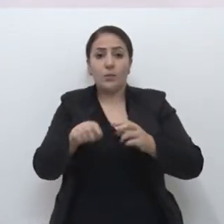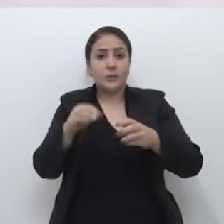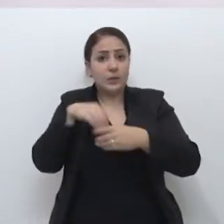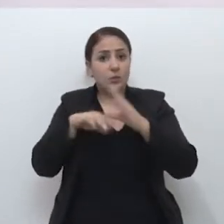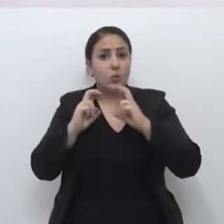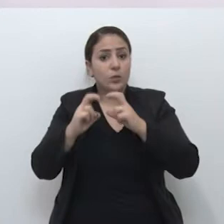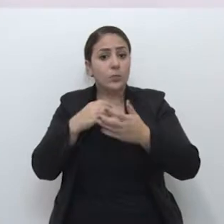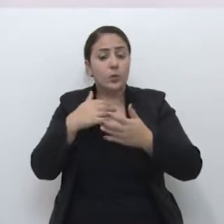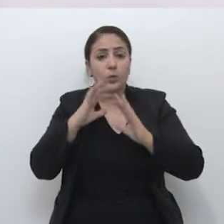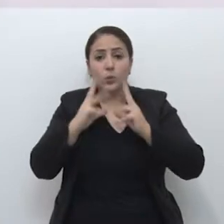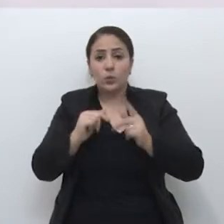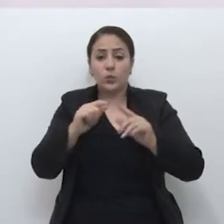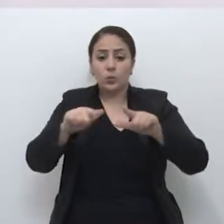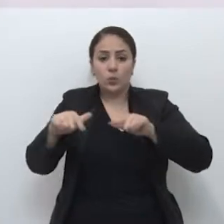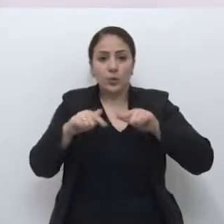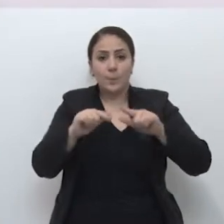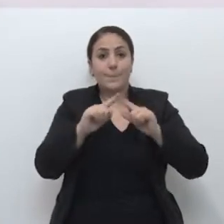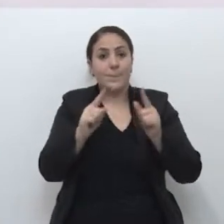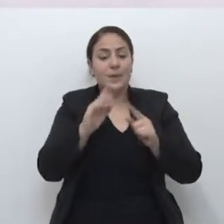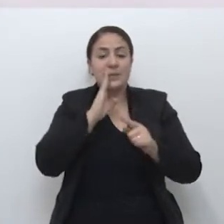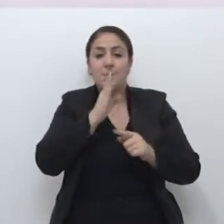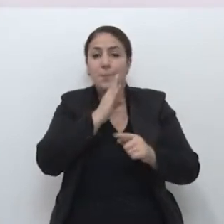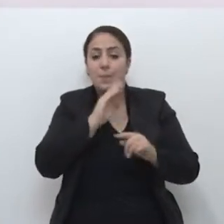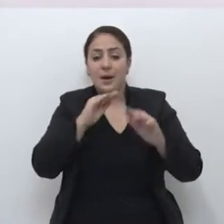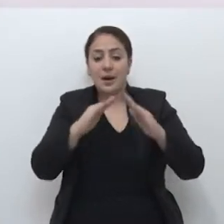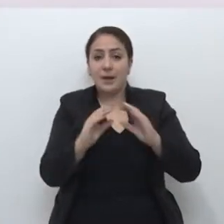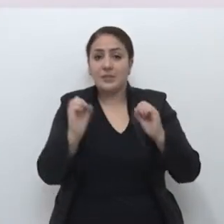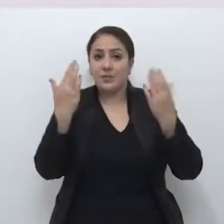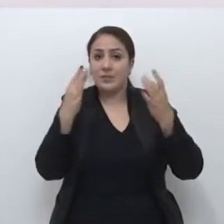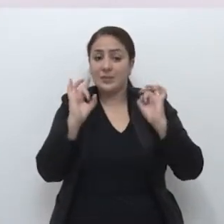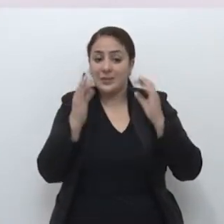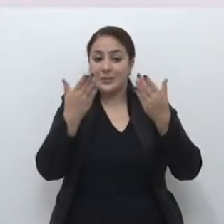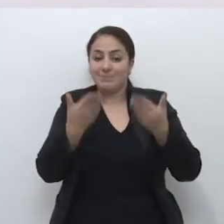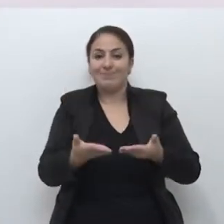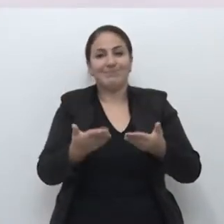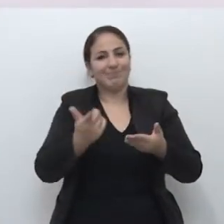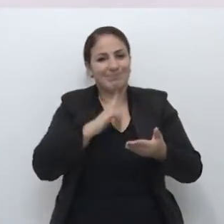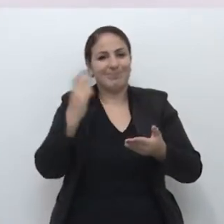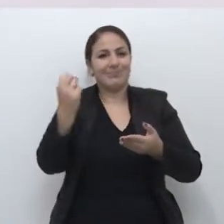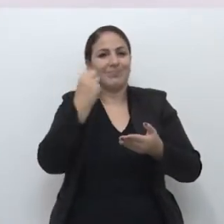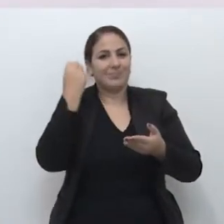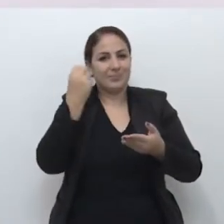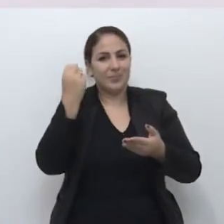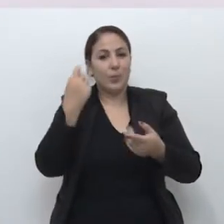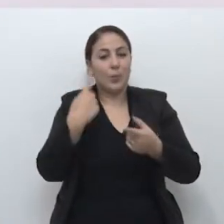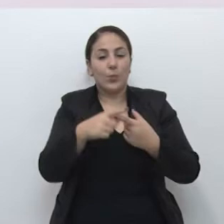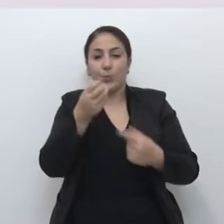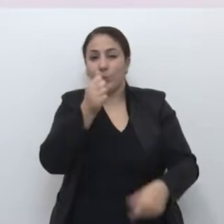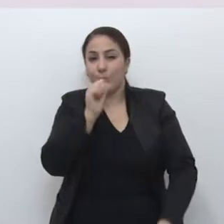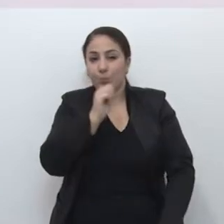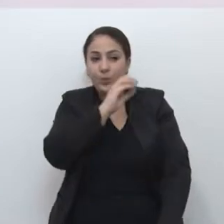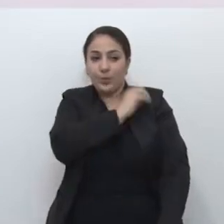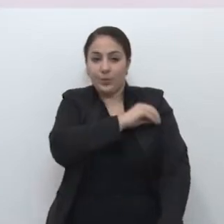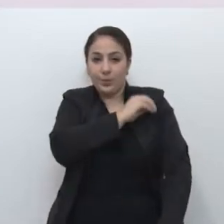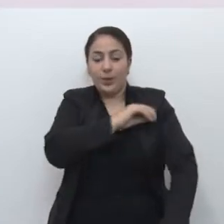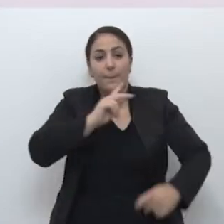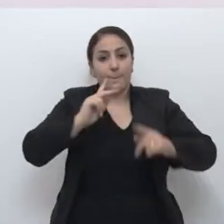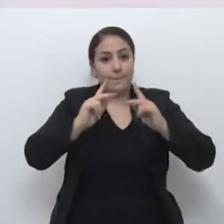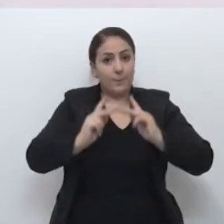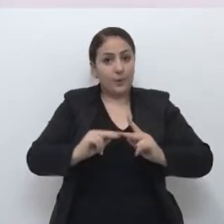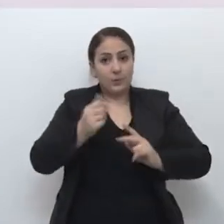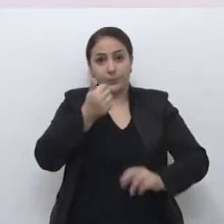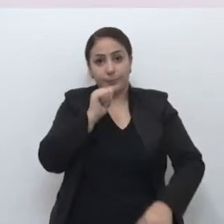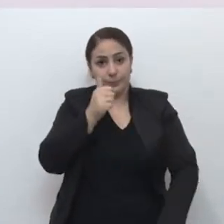acontece em todos os lugares. Mas nos bares e casas noturnas em especial, tem o agravante do consumo de álcool. As pessoas,